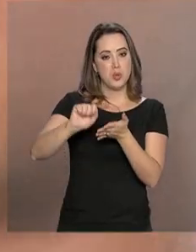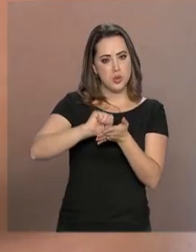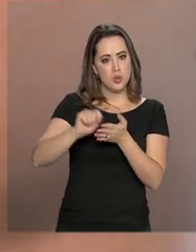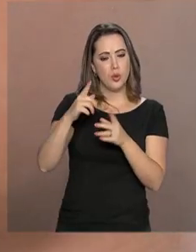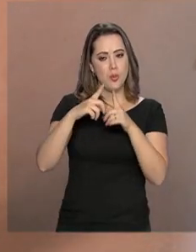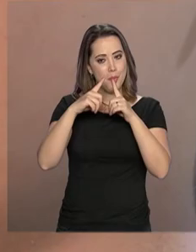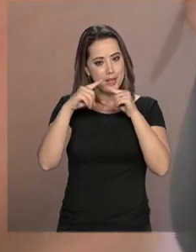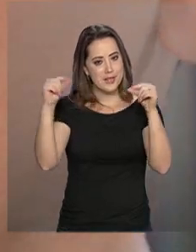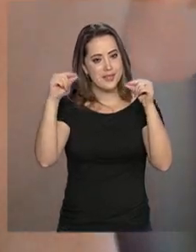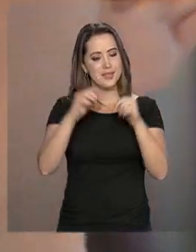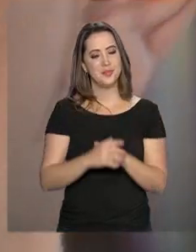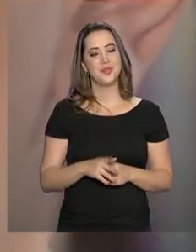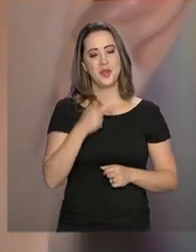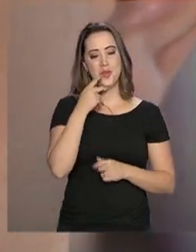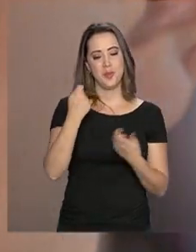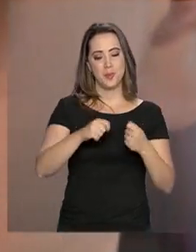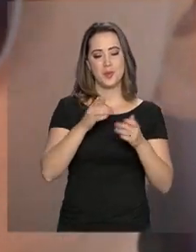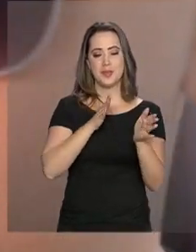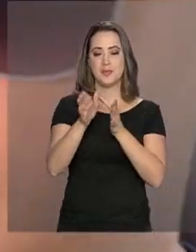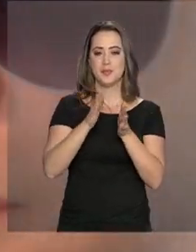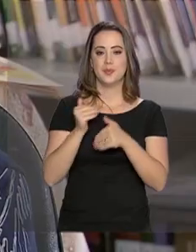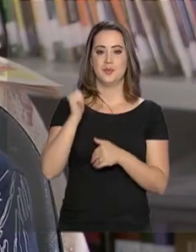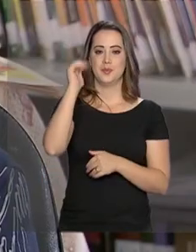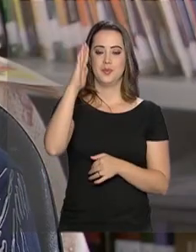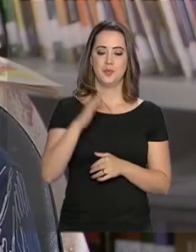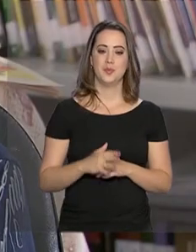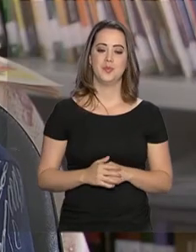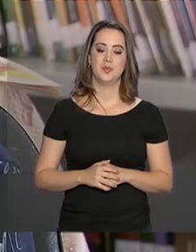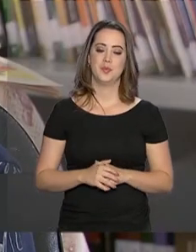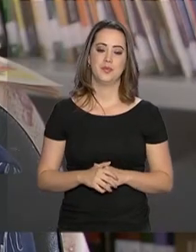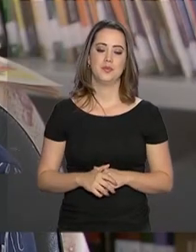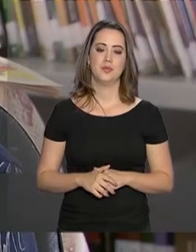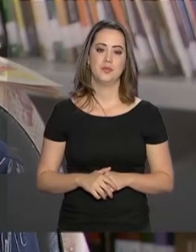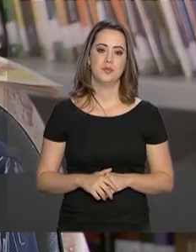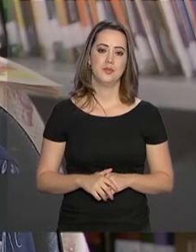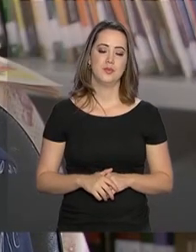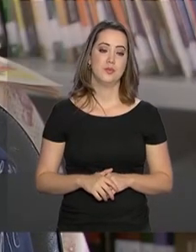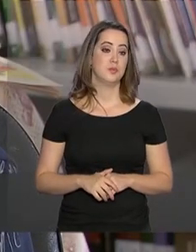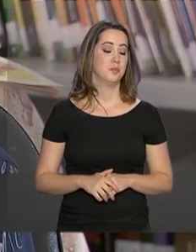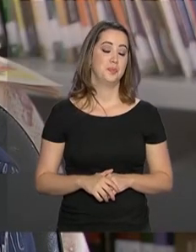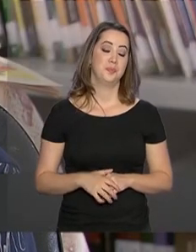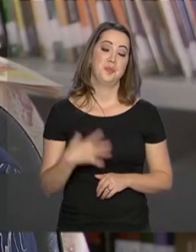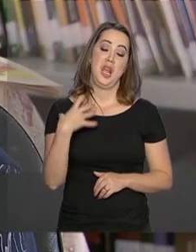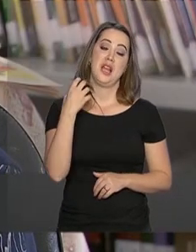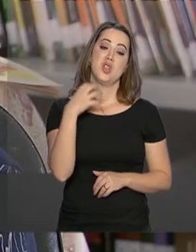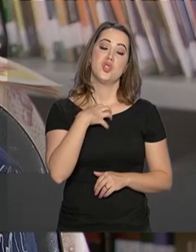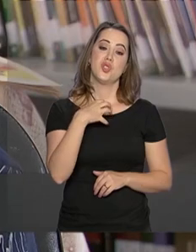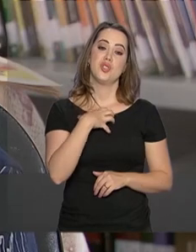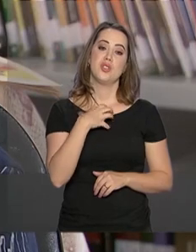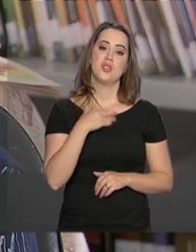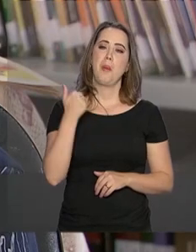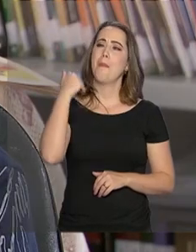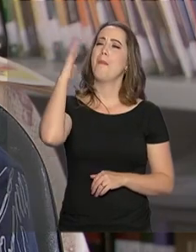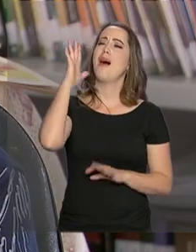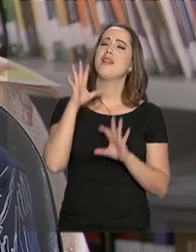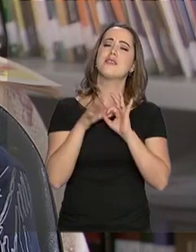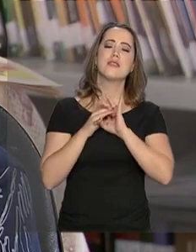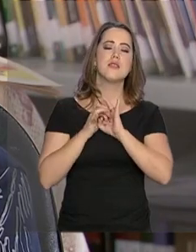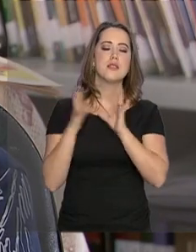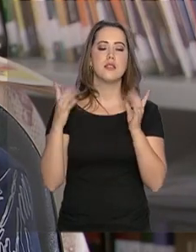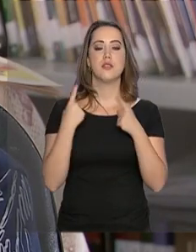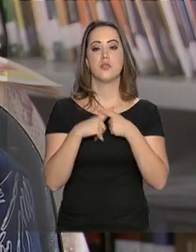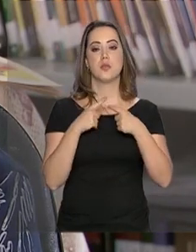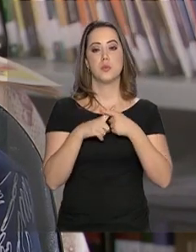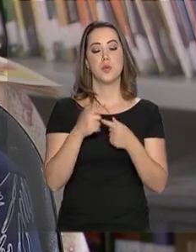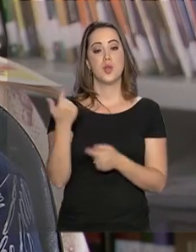ele defende maior acessibilidade aos livros. Aí a gente ia se sentir com mais autonomia,